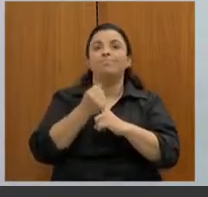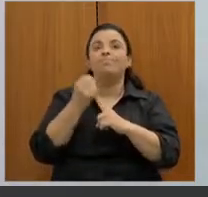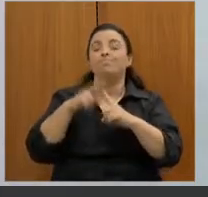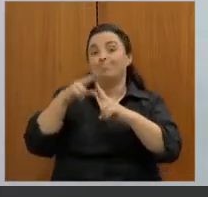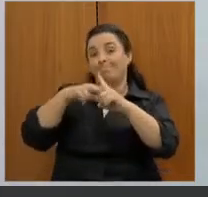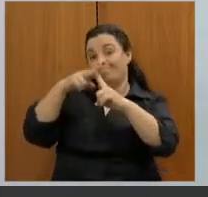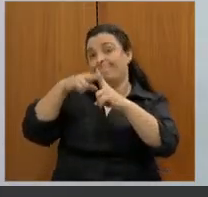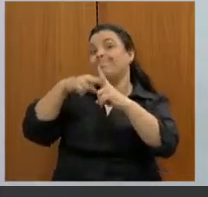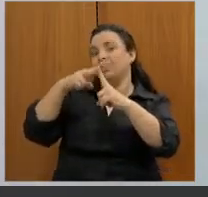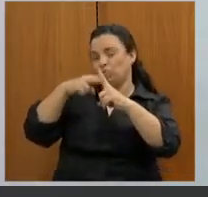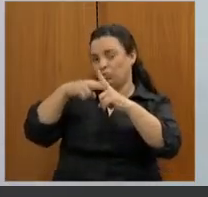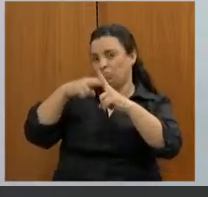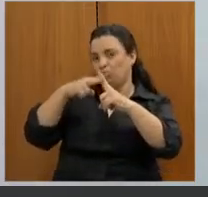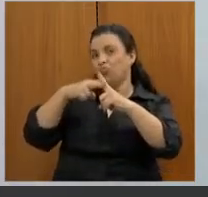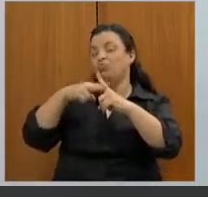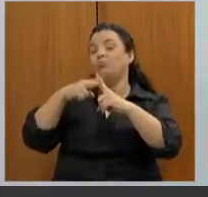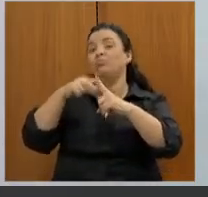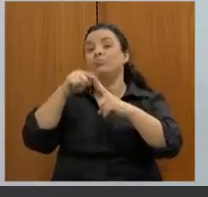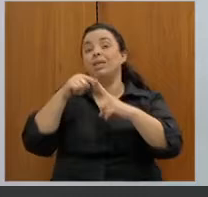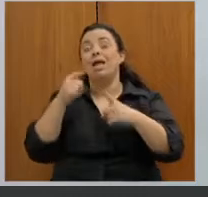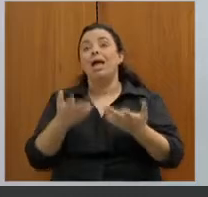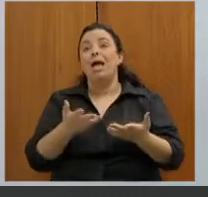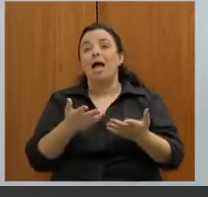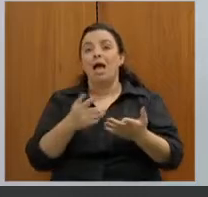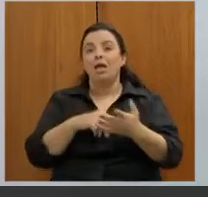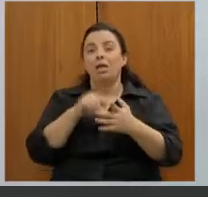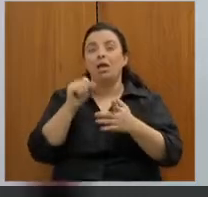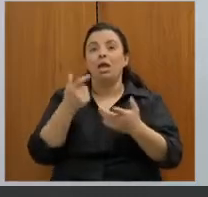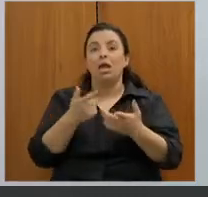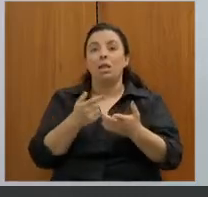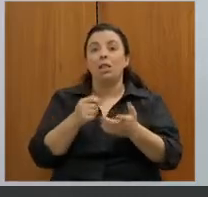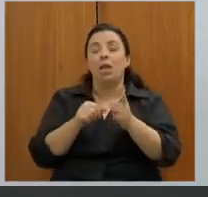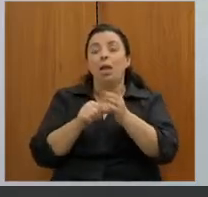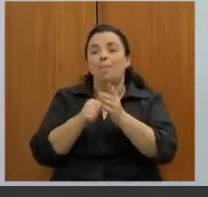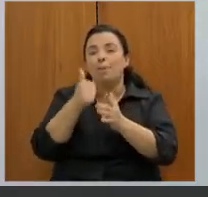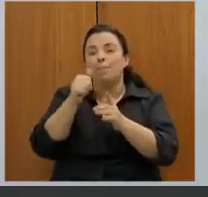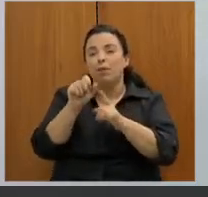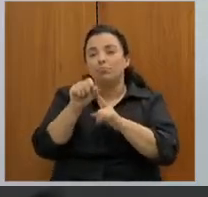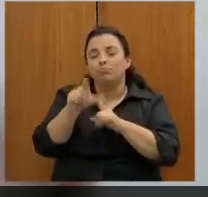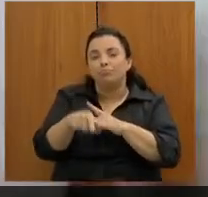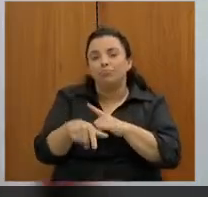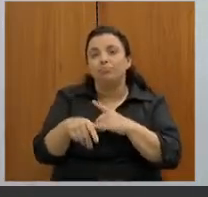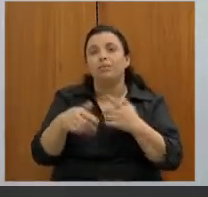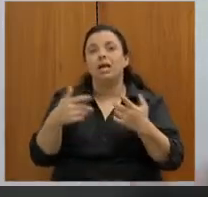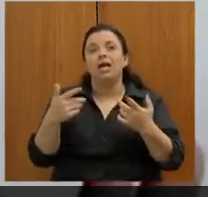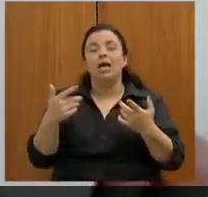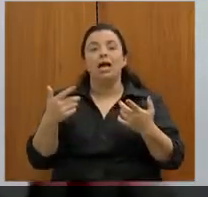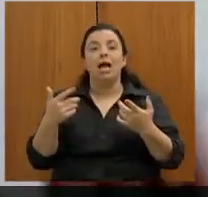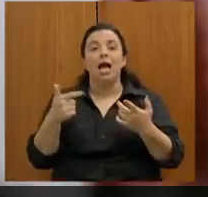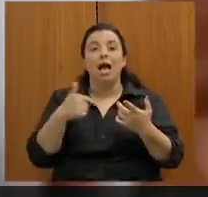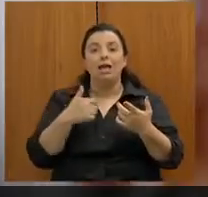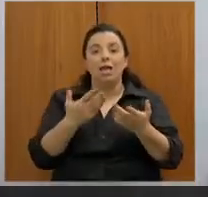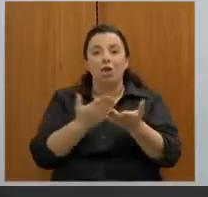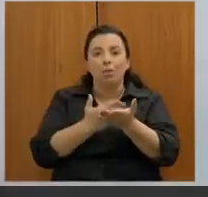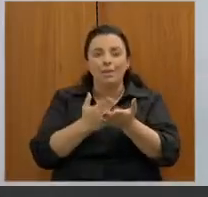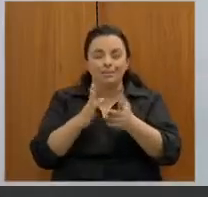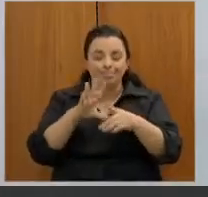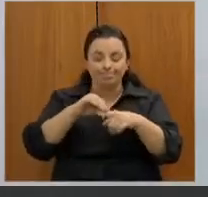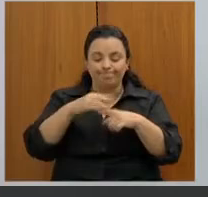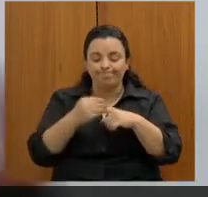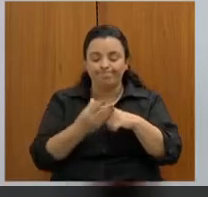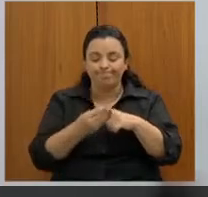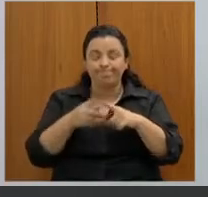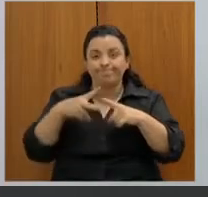primeira seminar casca E aí ele começa a se tocar e aí é incentivado né Esse